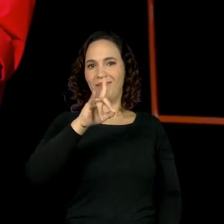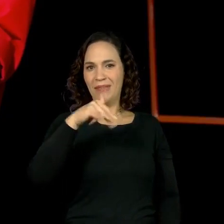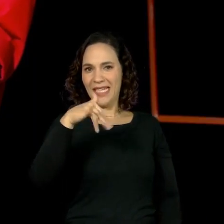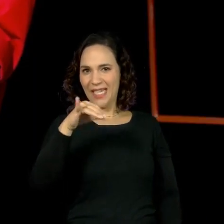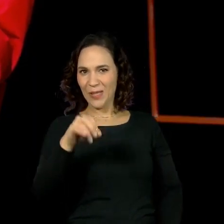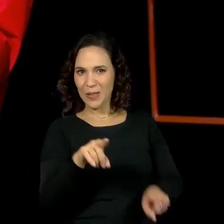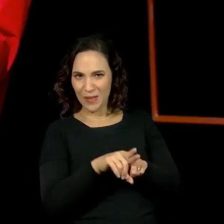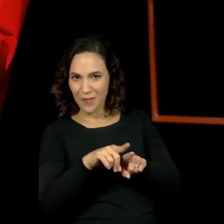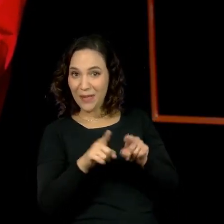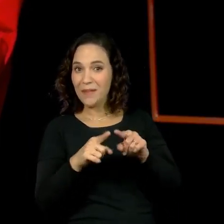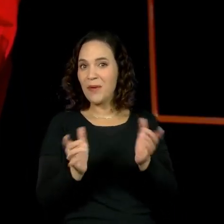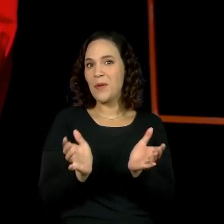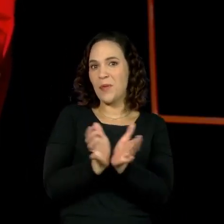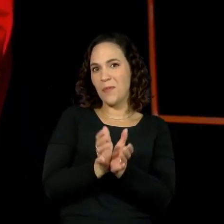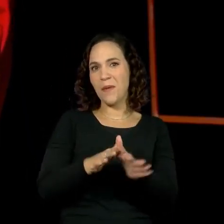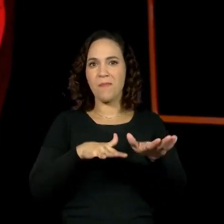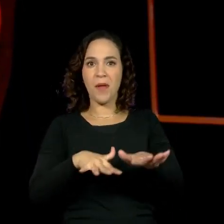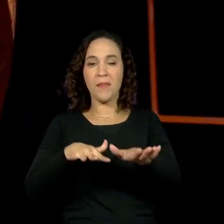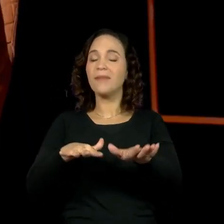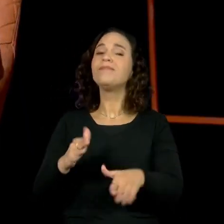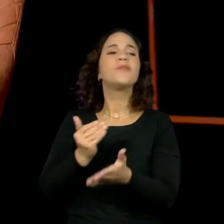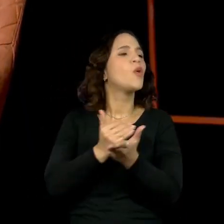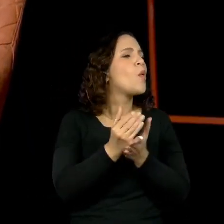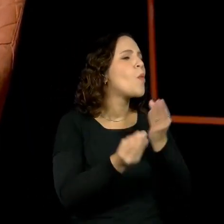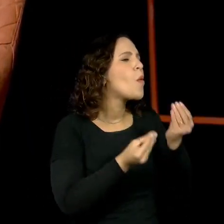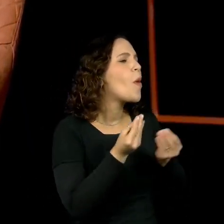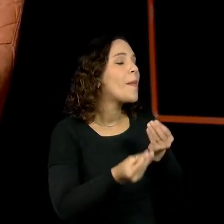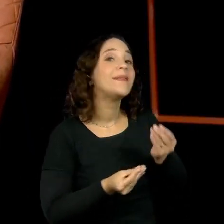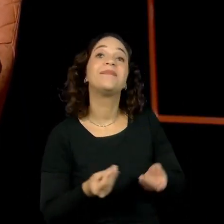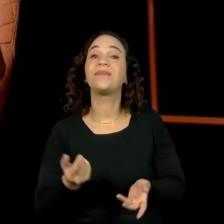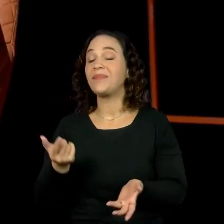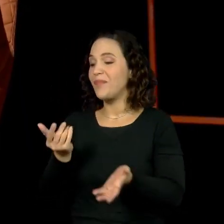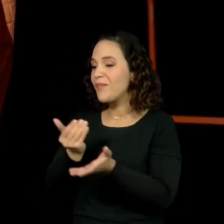isso? Começa com a minha